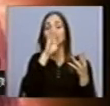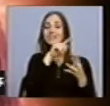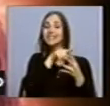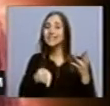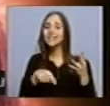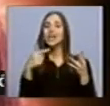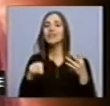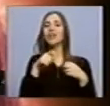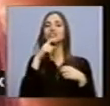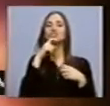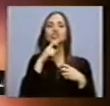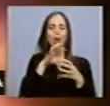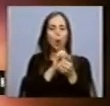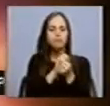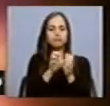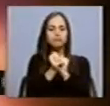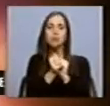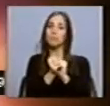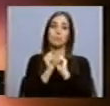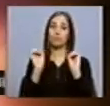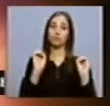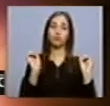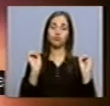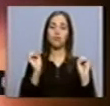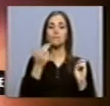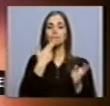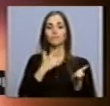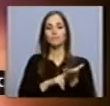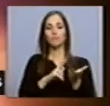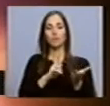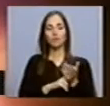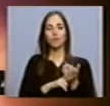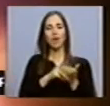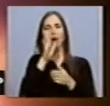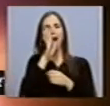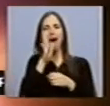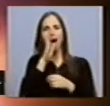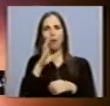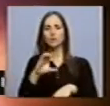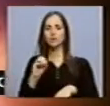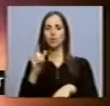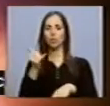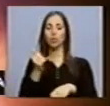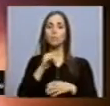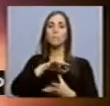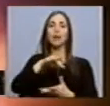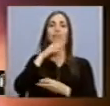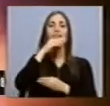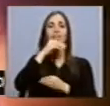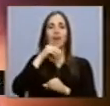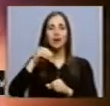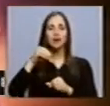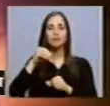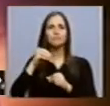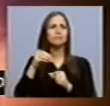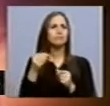bem, digamos assim. Mas a verdade é que toda a água e carbono que nós temos na Terra não consegue